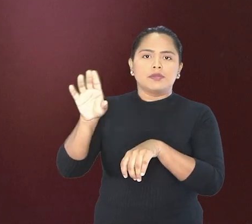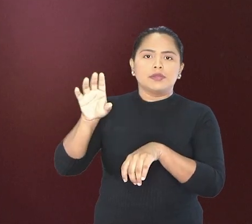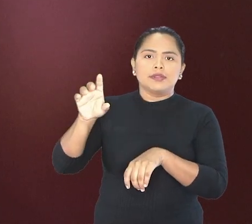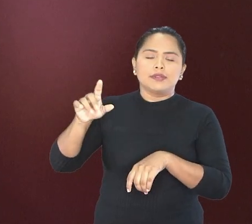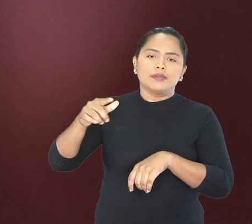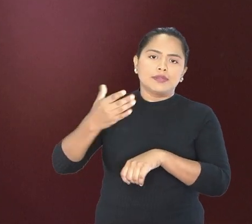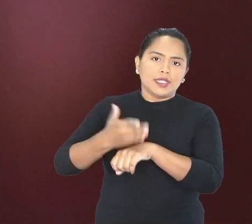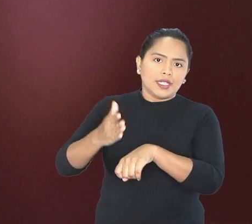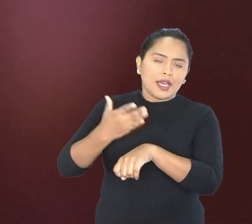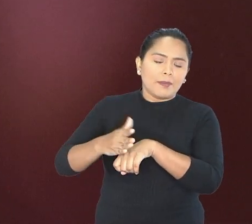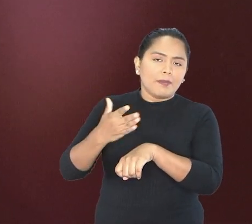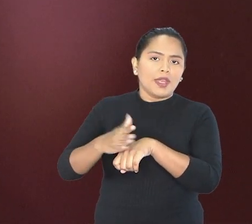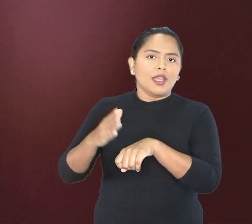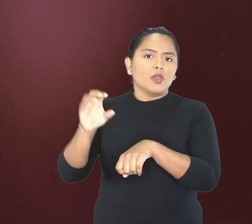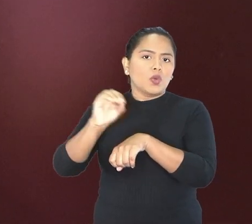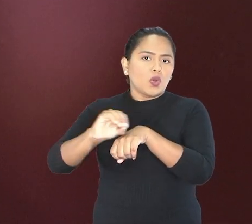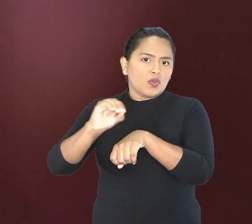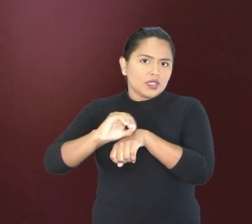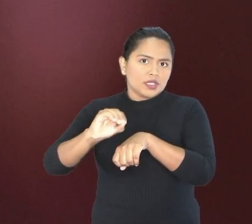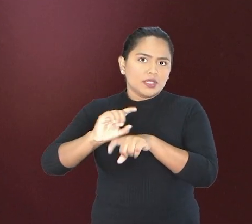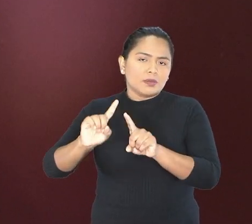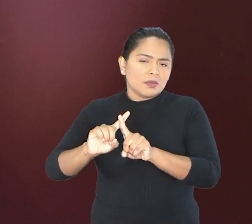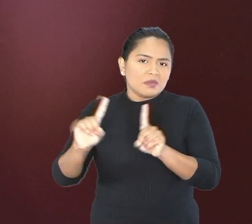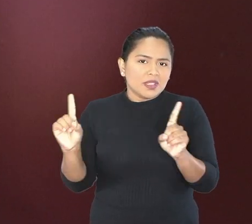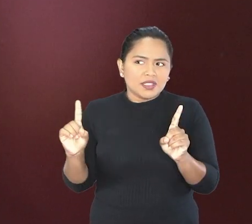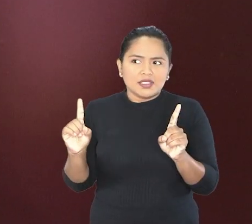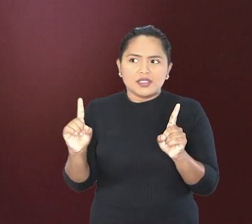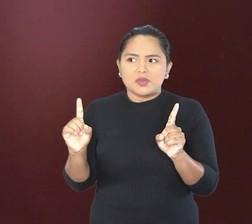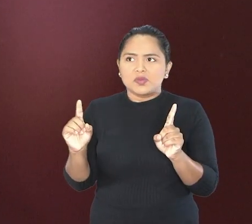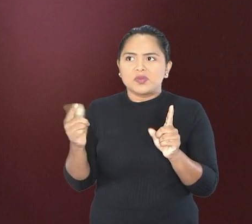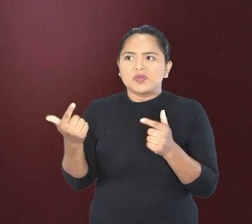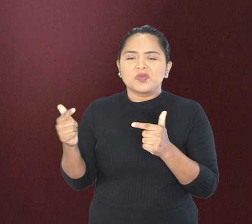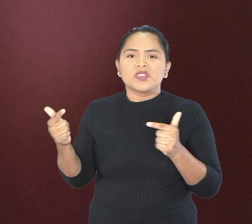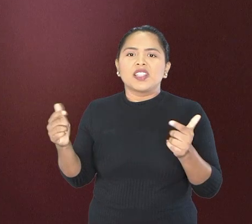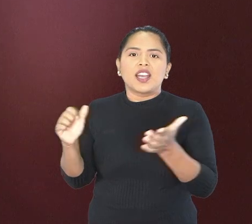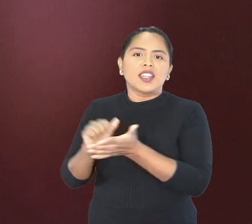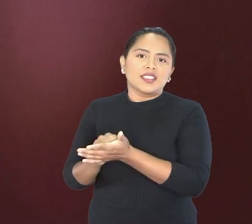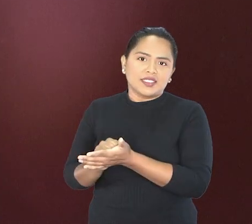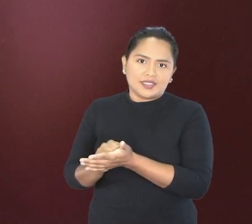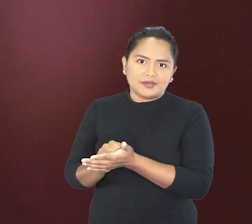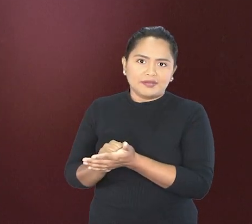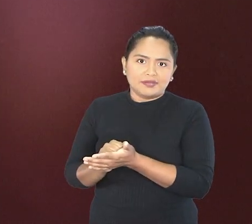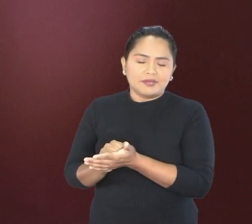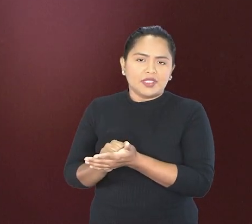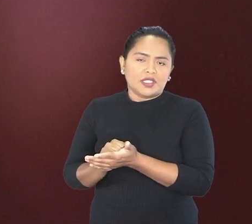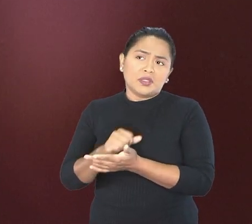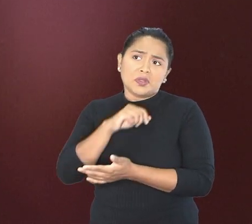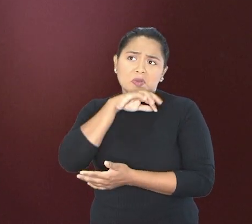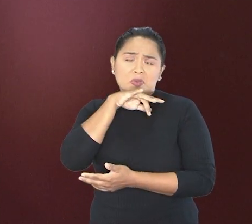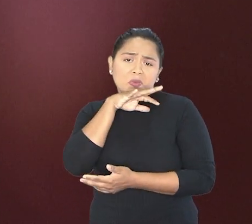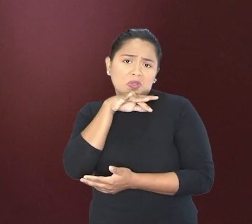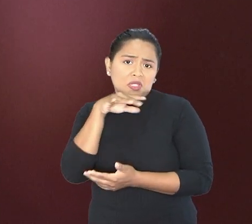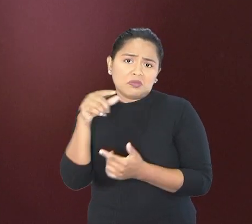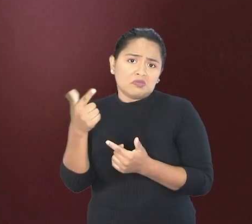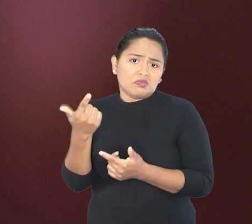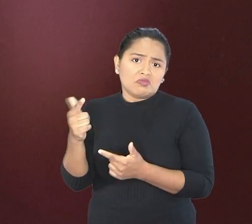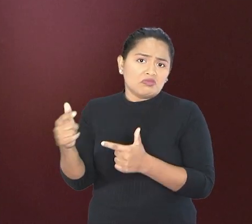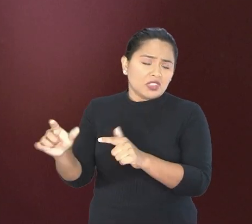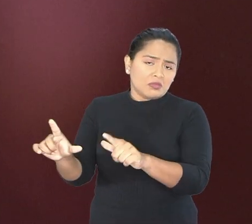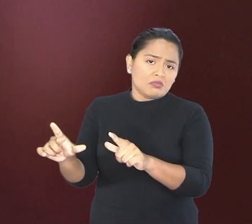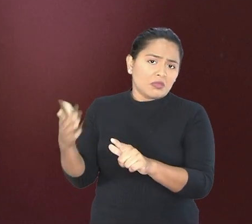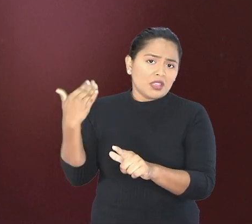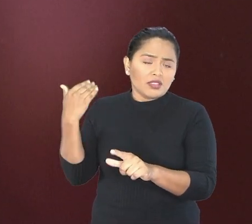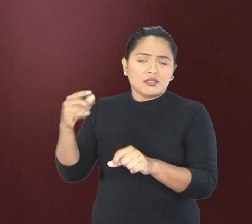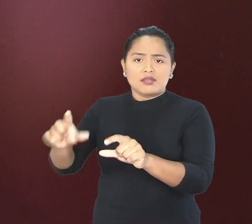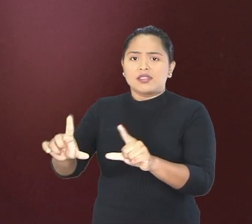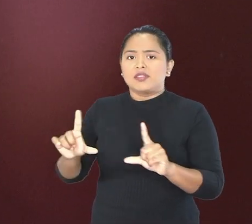uma aprendizagem, serviço, uma oficina, e eles não tinham onde cadastrar esse treinamento. Então, era ruim para eles que não ganhavam nenhuma certificação, às vezes